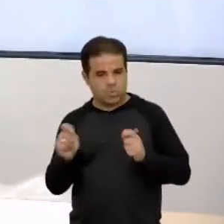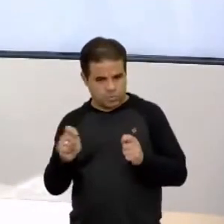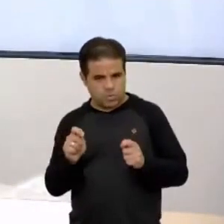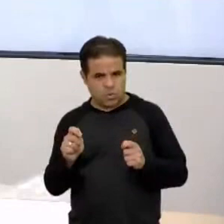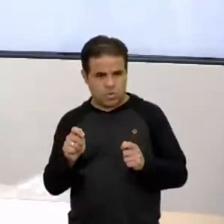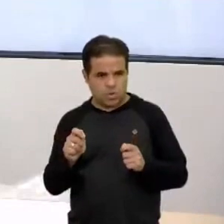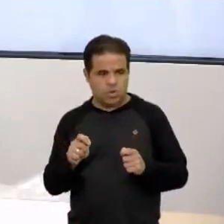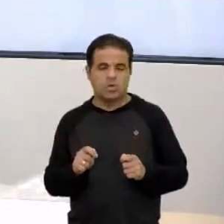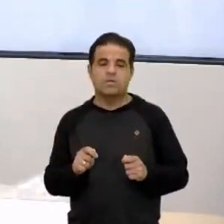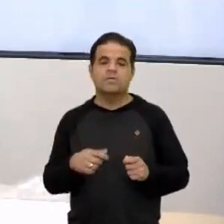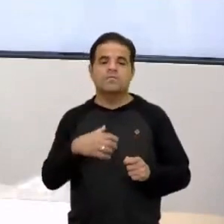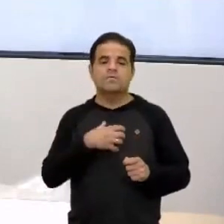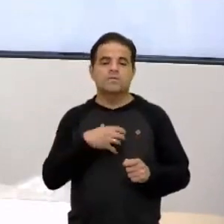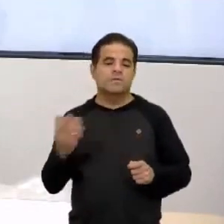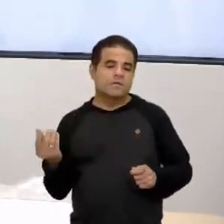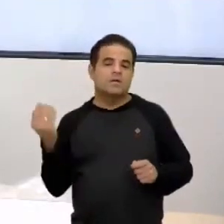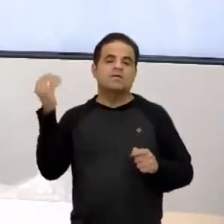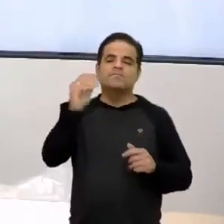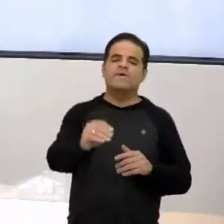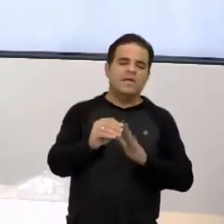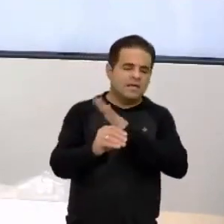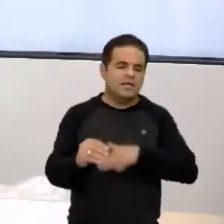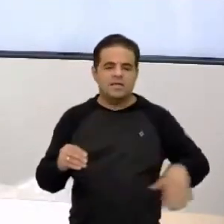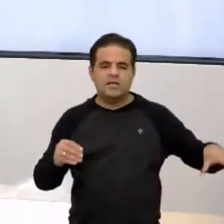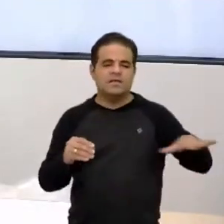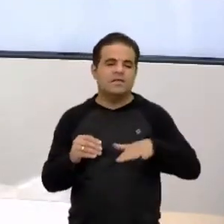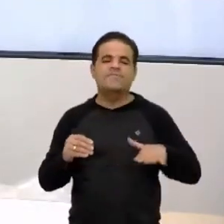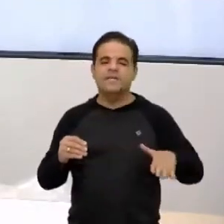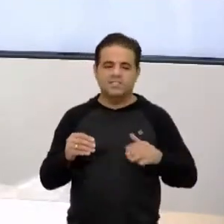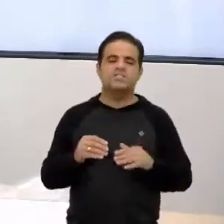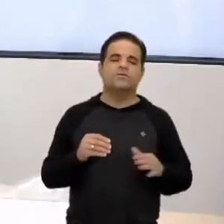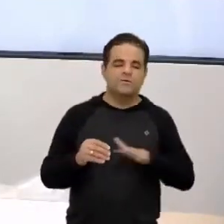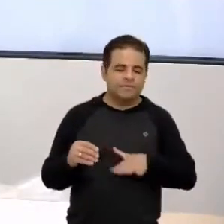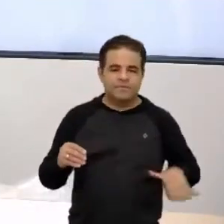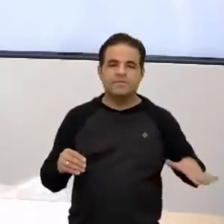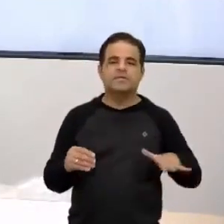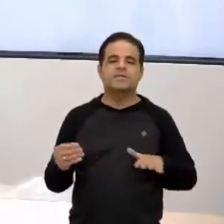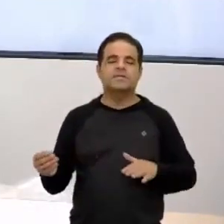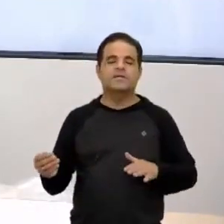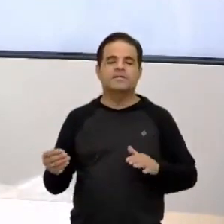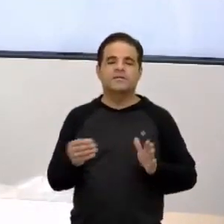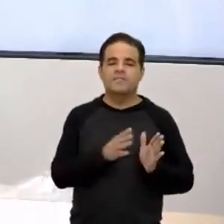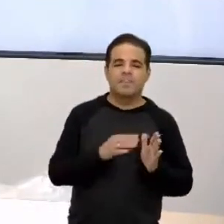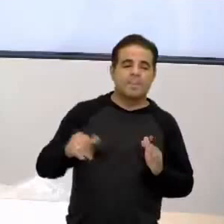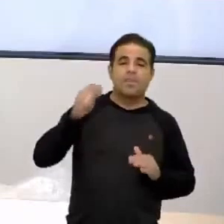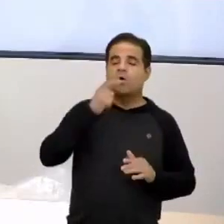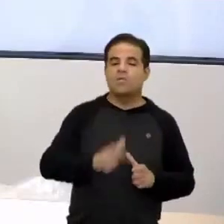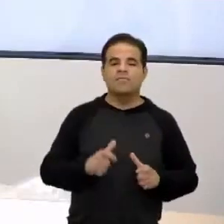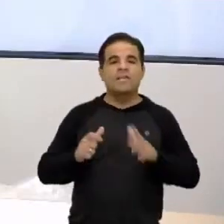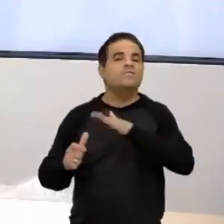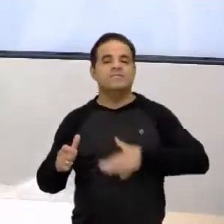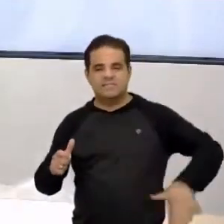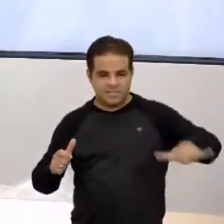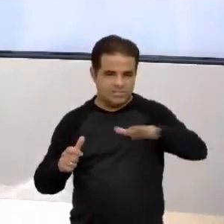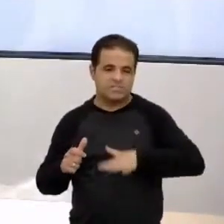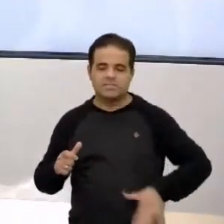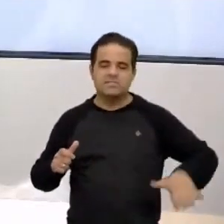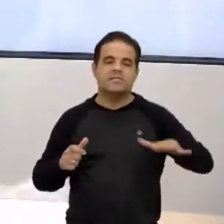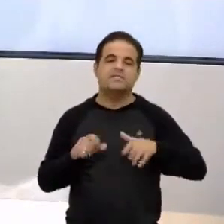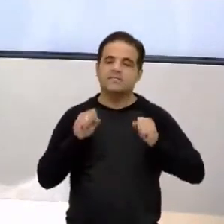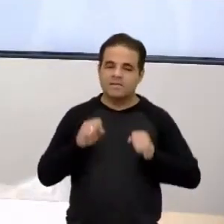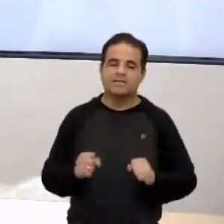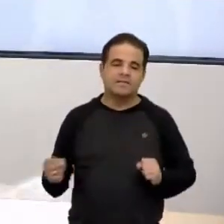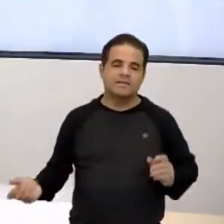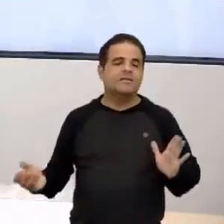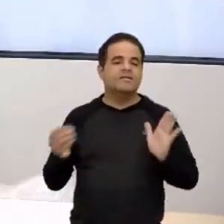controle, você sempre coloca no lado positivo, tá? Você sempre coloca na carga, para onde está indo a carga. Porque justamente, se você colocar